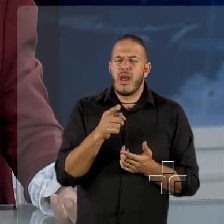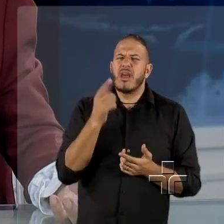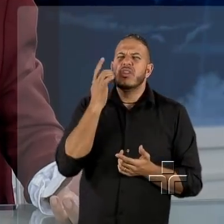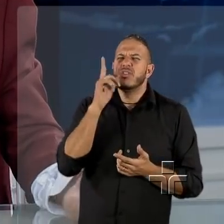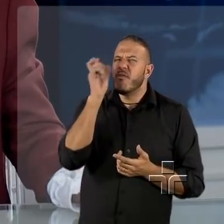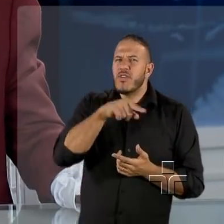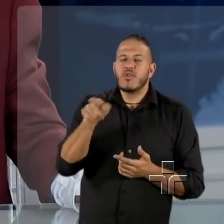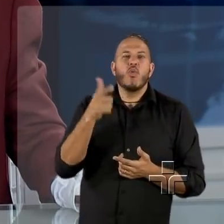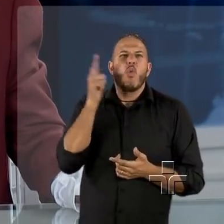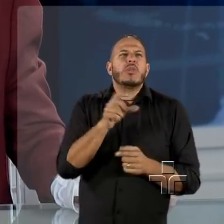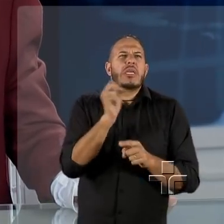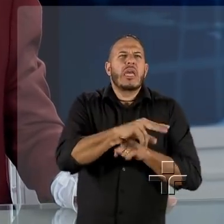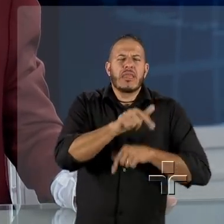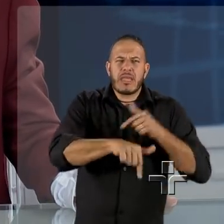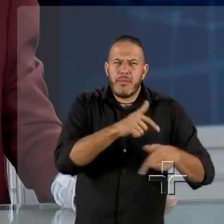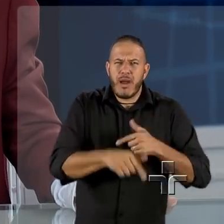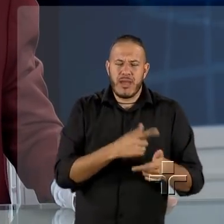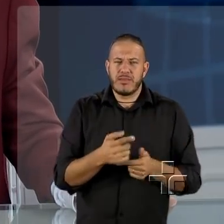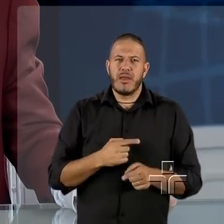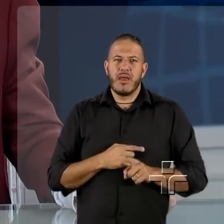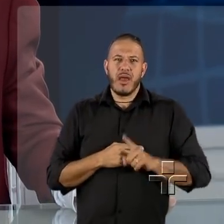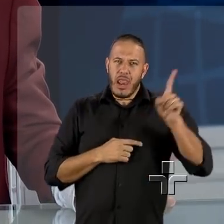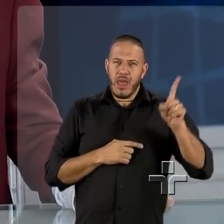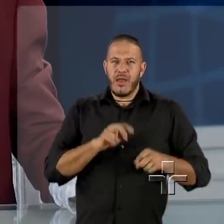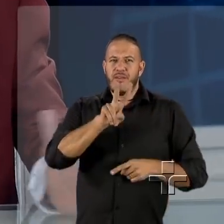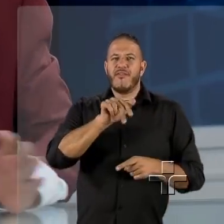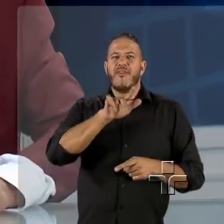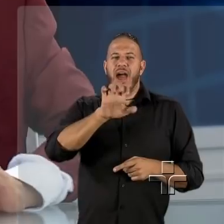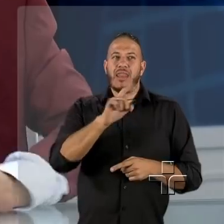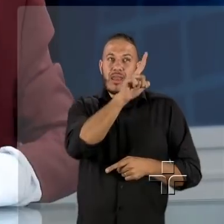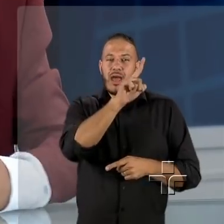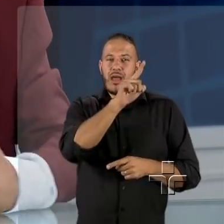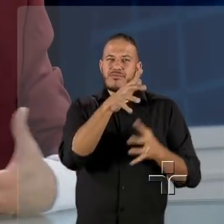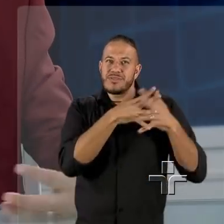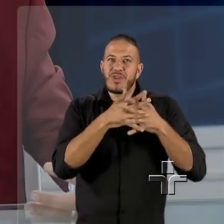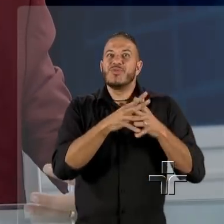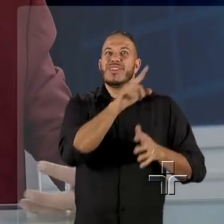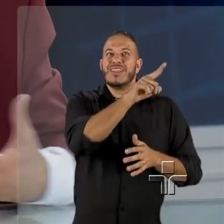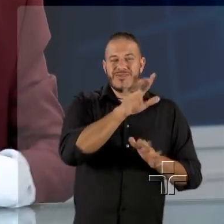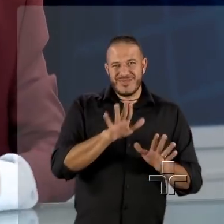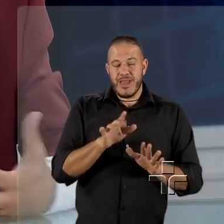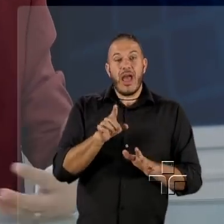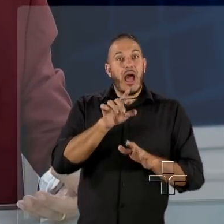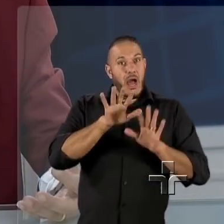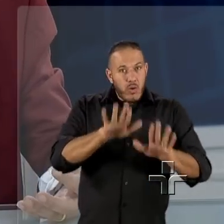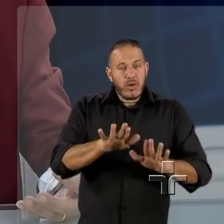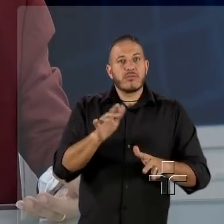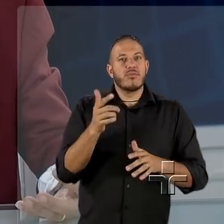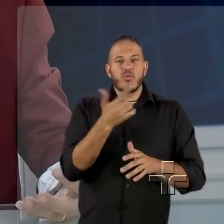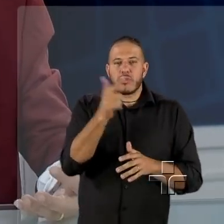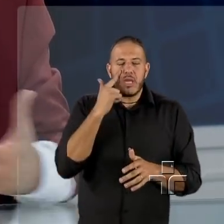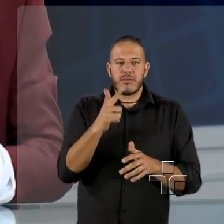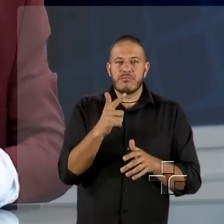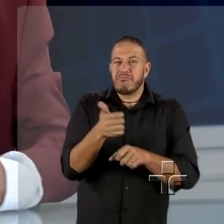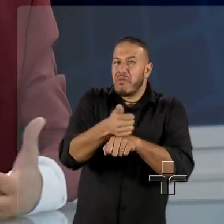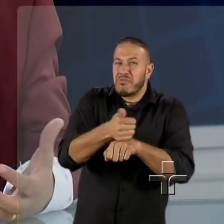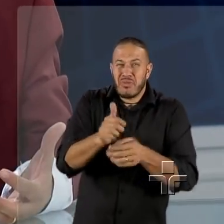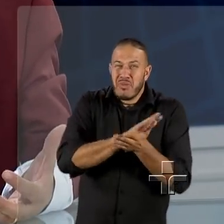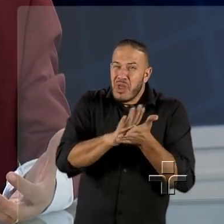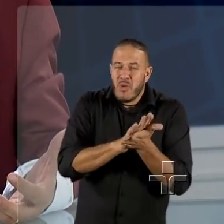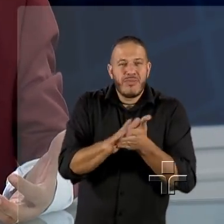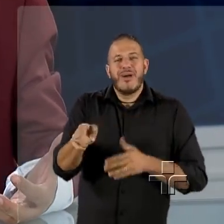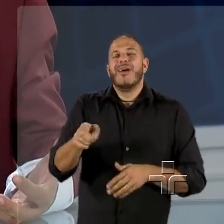legal começar a ficar não tão legal se ela começar a achar que ela vai perder emprego por causa de imigração. ela pode estar cheia